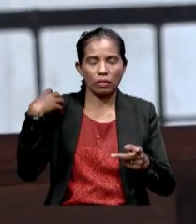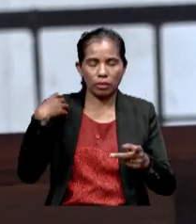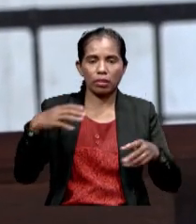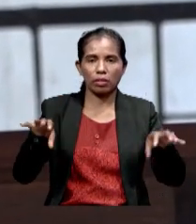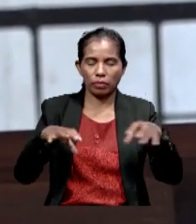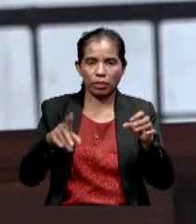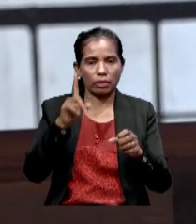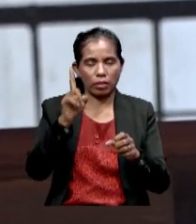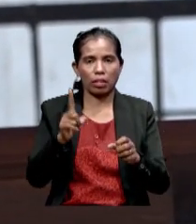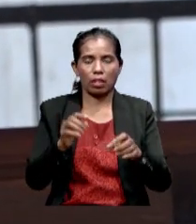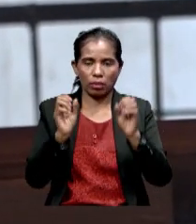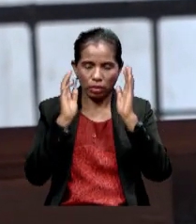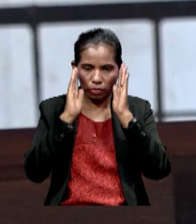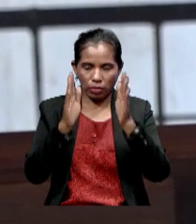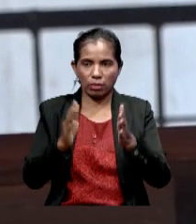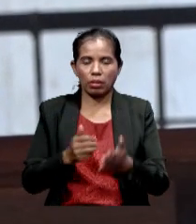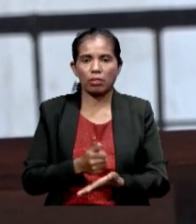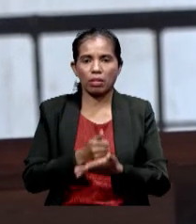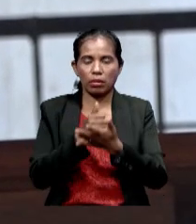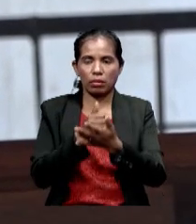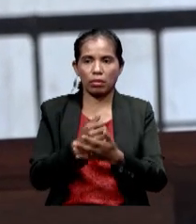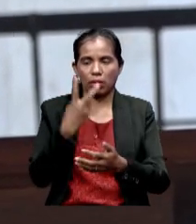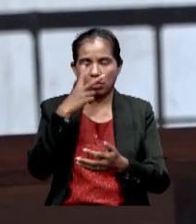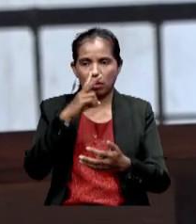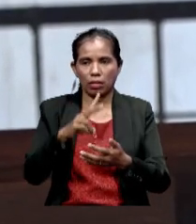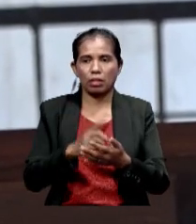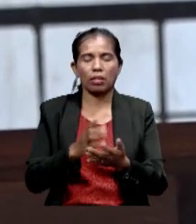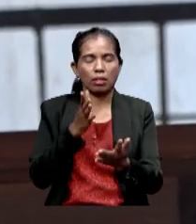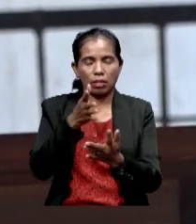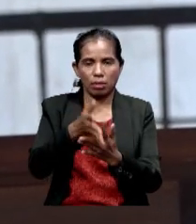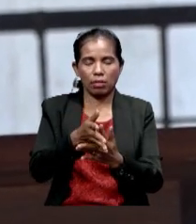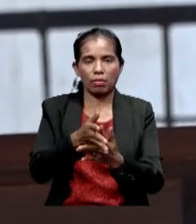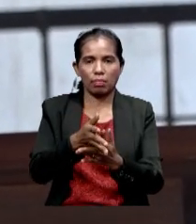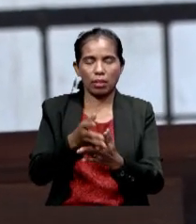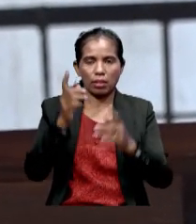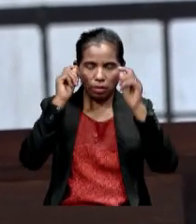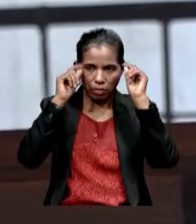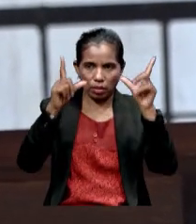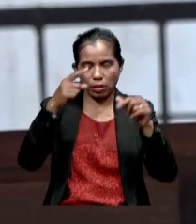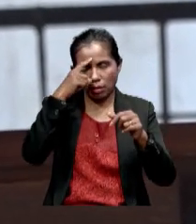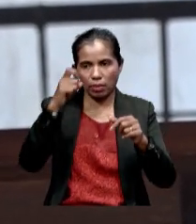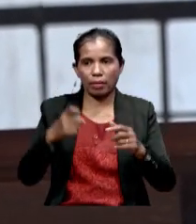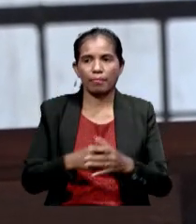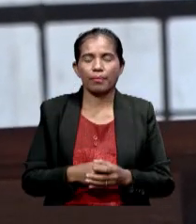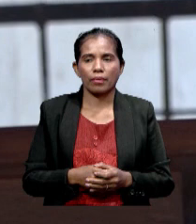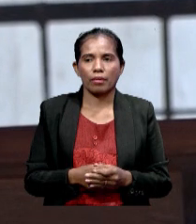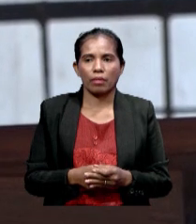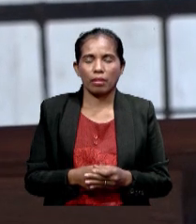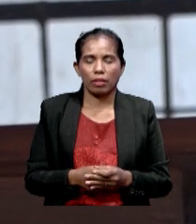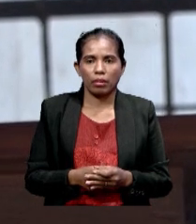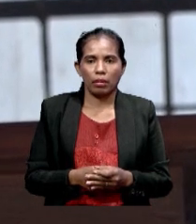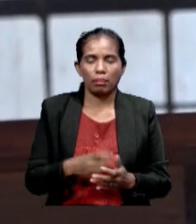integrado nuda requisito sida wa desam Timor Leste ini. Temene komando prova edifisi